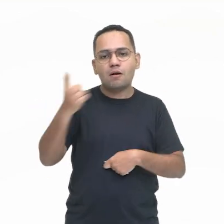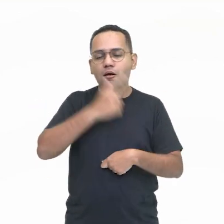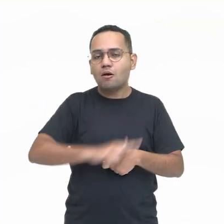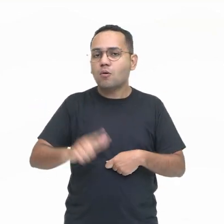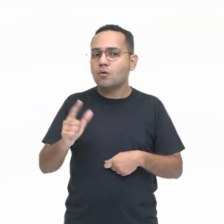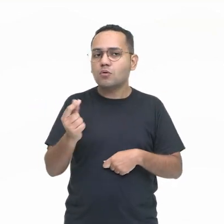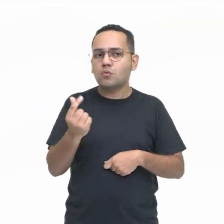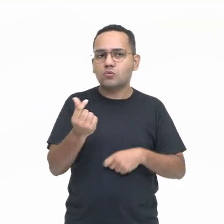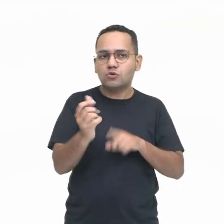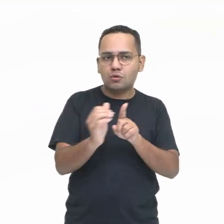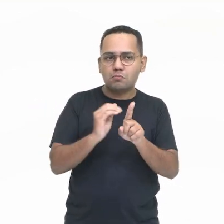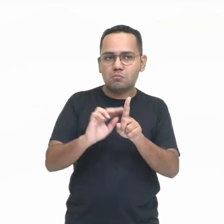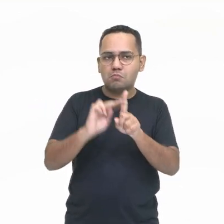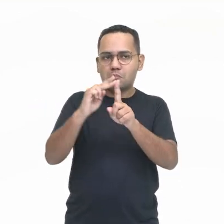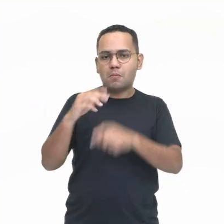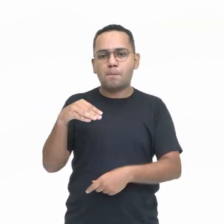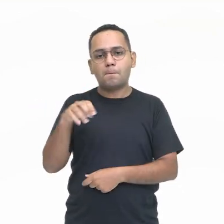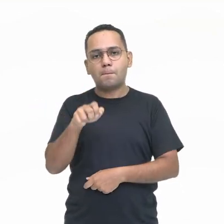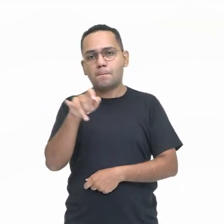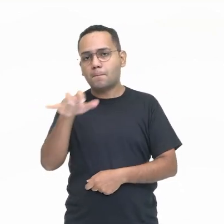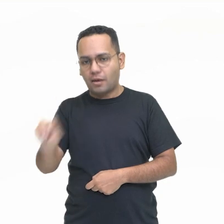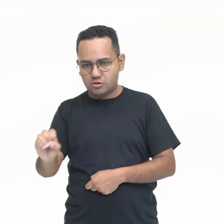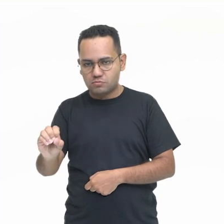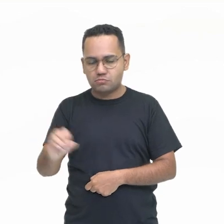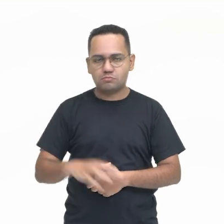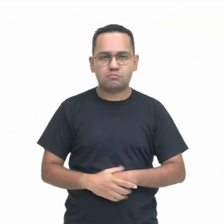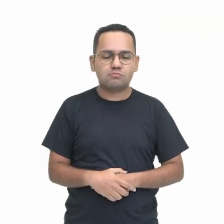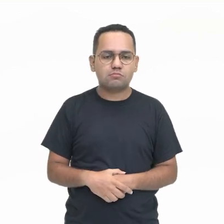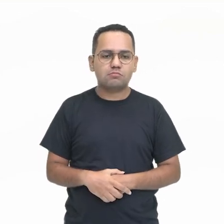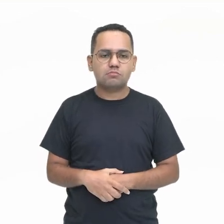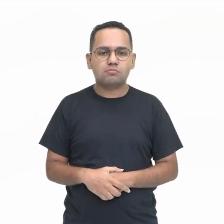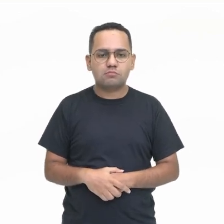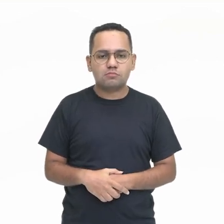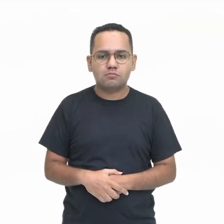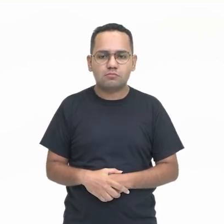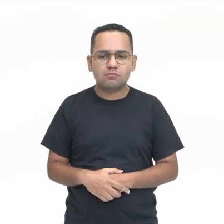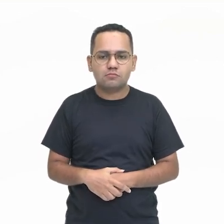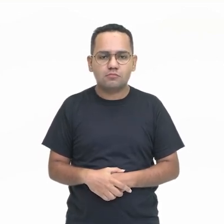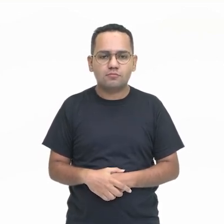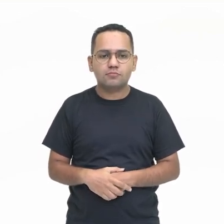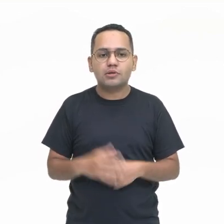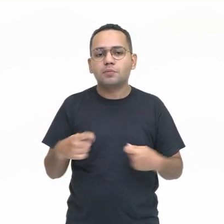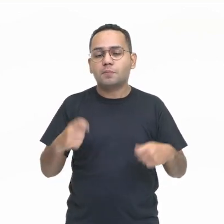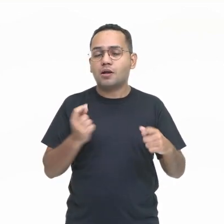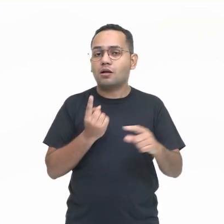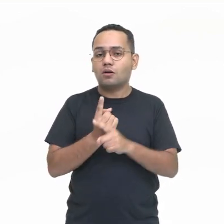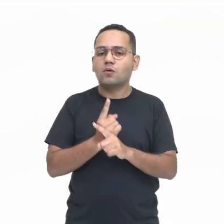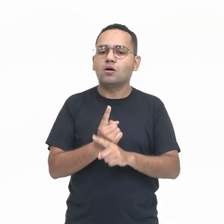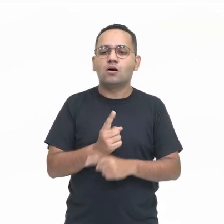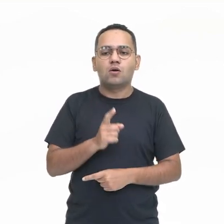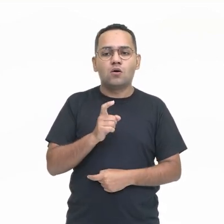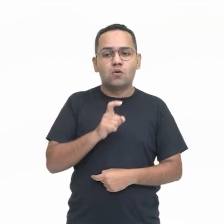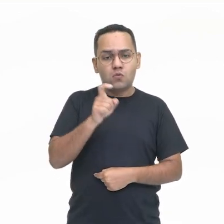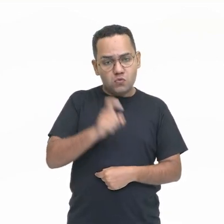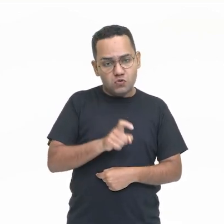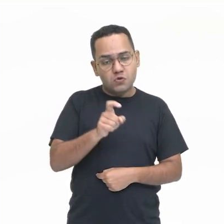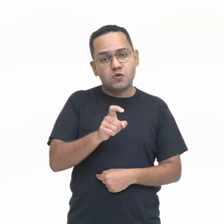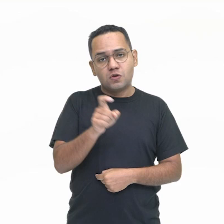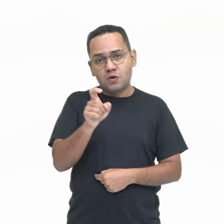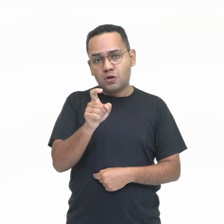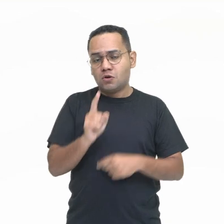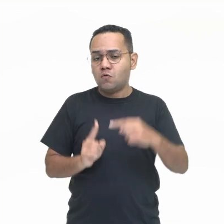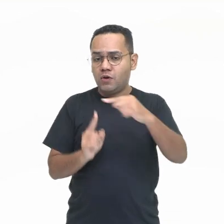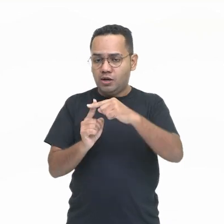quantos produtos está falando do X do vértice, certo? Para determinar o X do vértice, nós vamos utilizar a fórmula